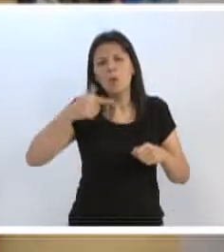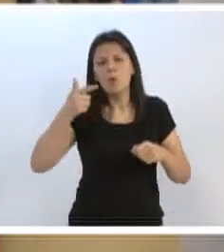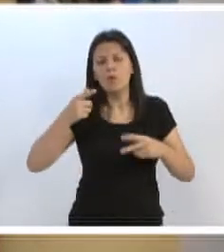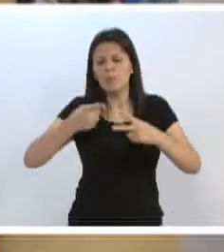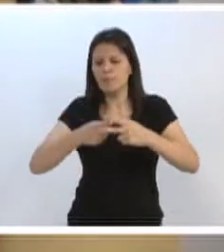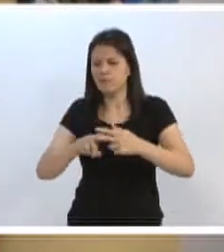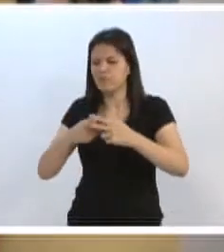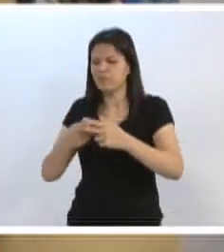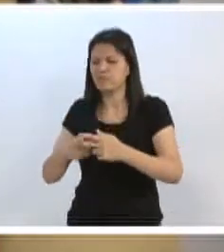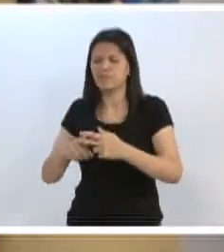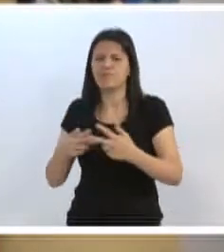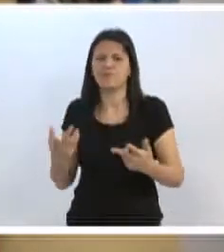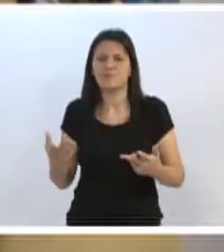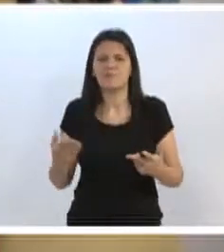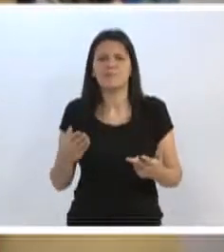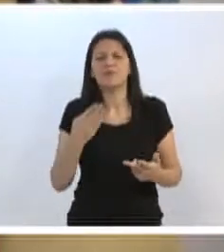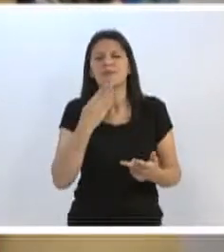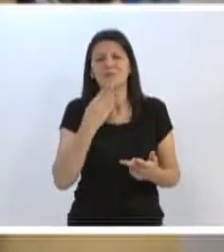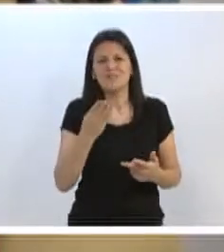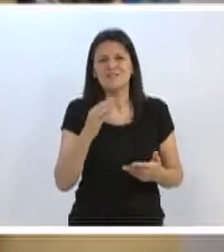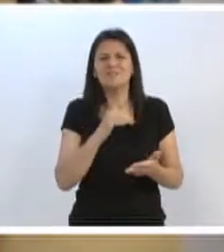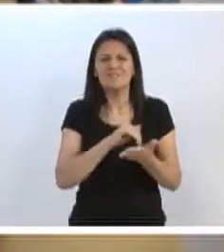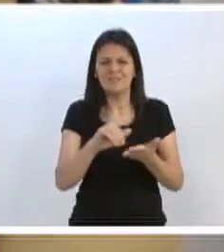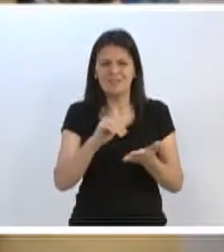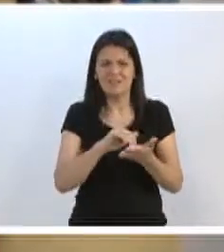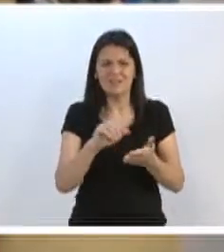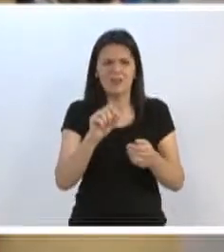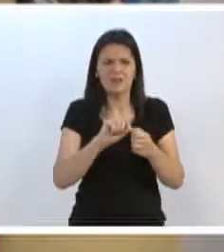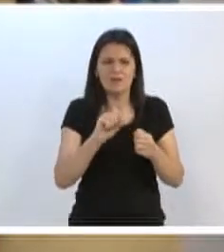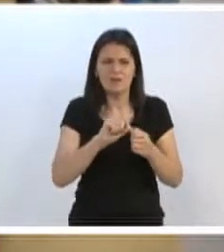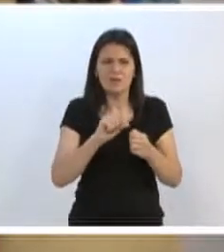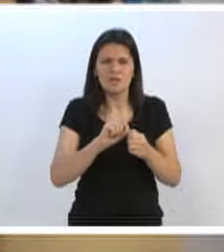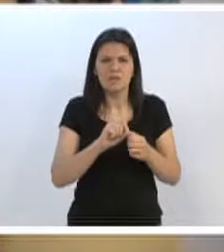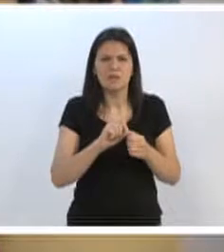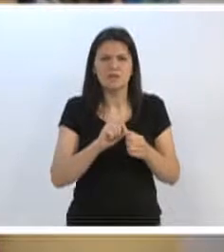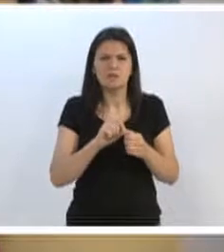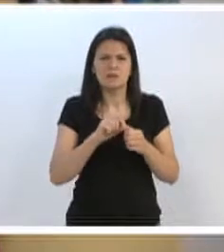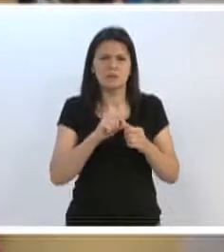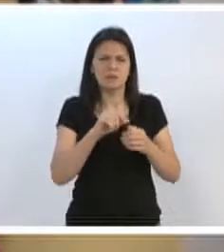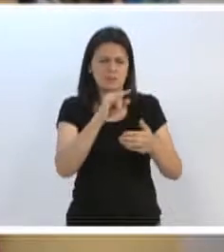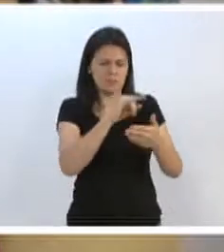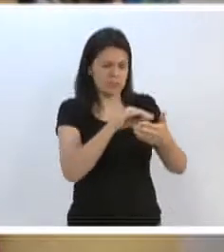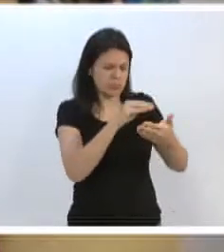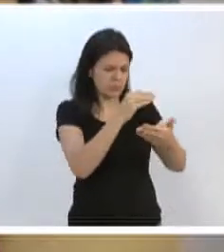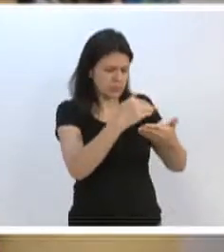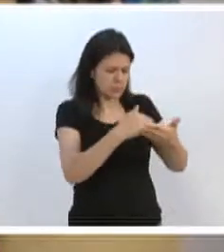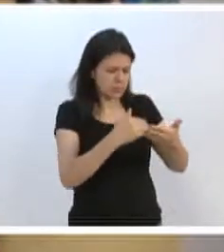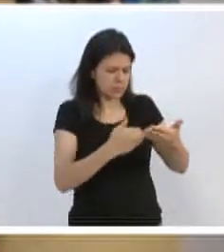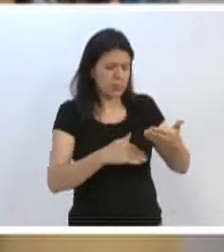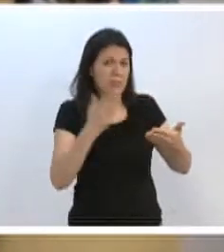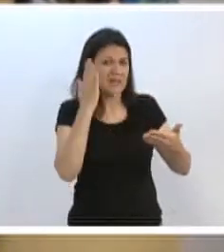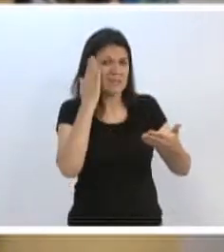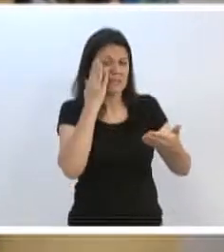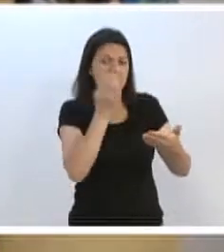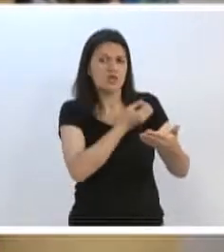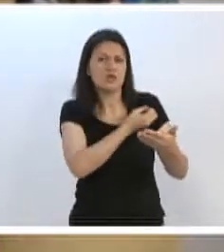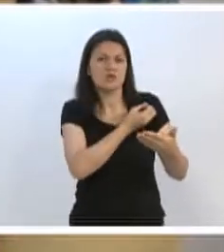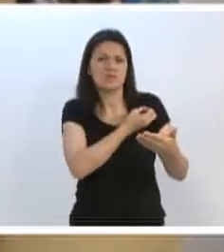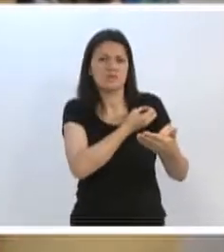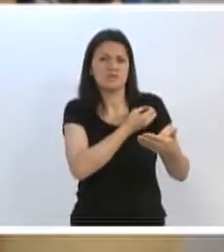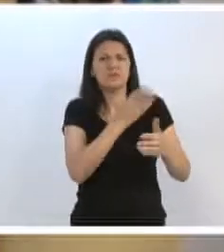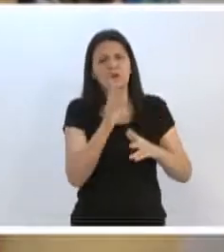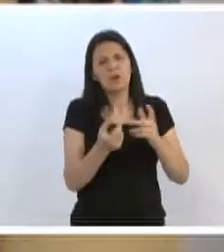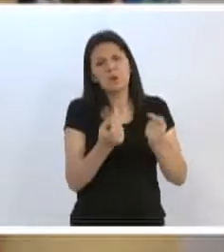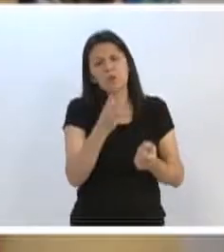estavam previstos. E pedir, na verdade, para os secretários que fizessem uma conta interna nas suas pastas, para a gente ter mais ou menos um número em relação a isso. Algumas respostas eu